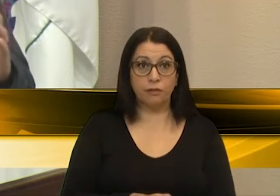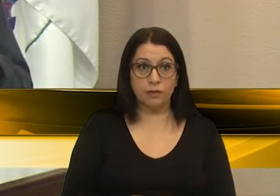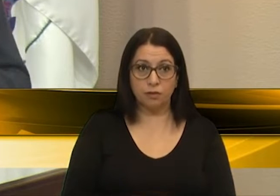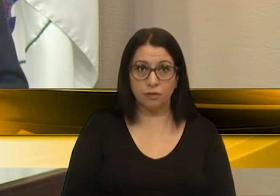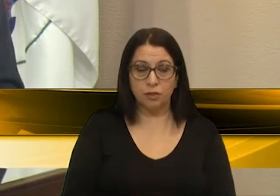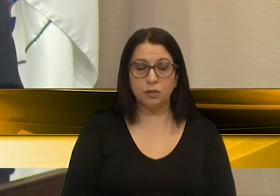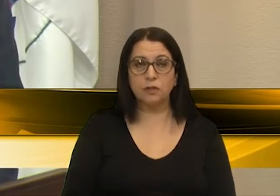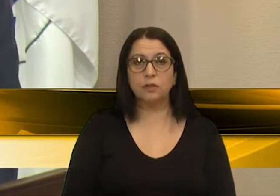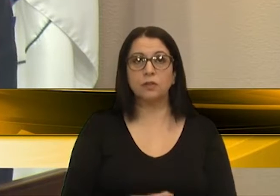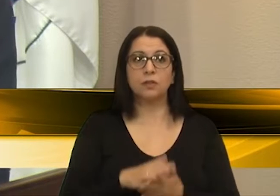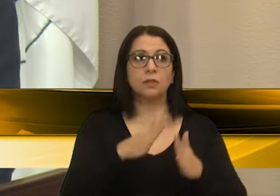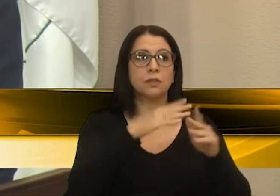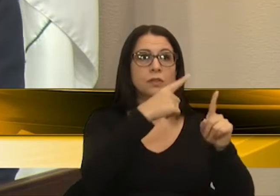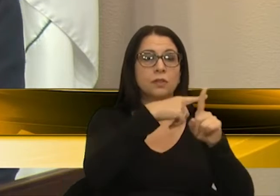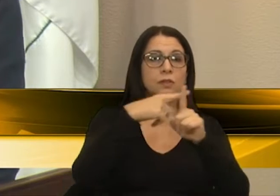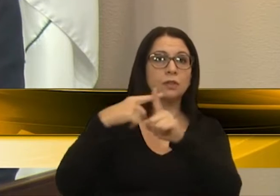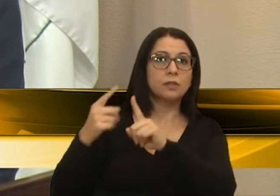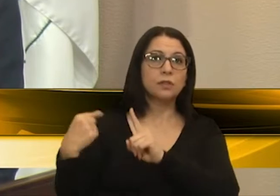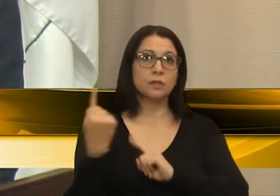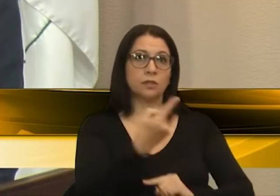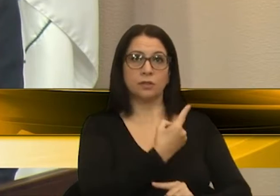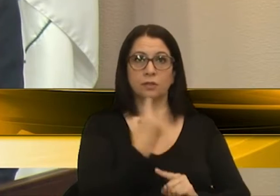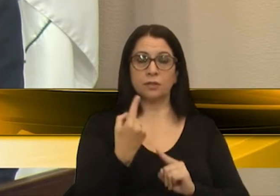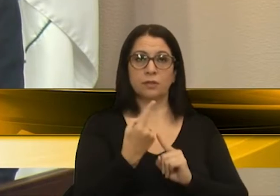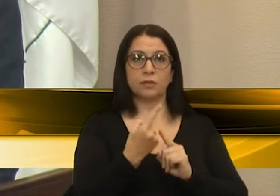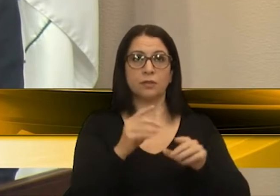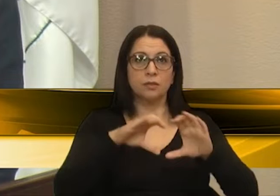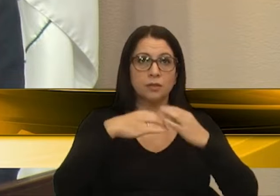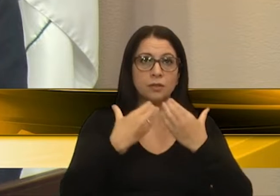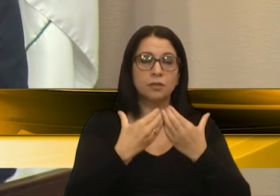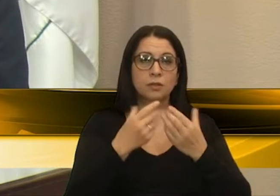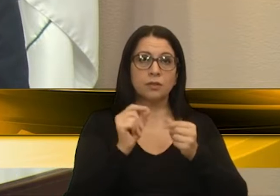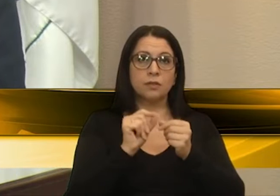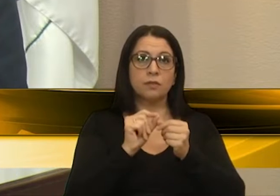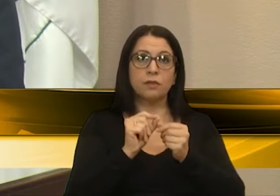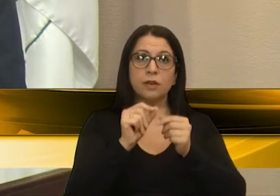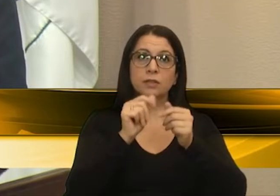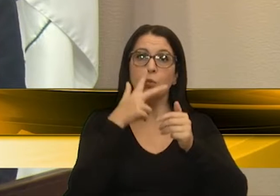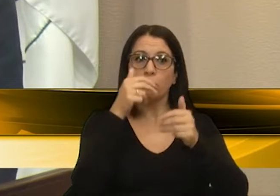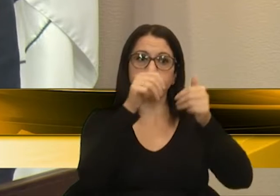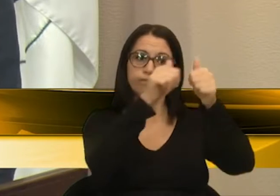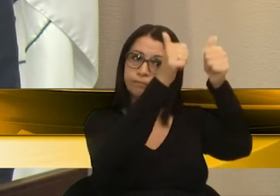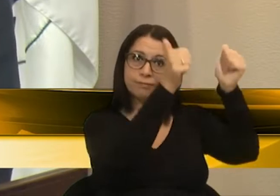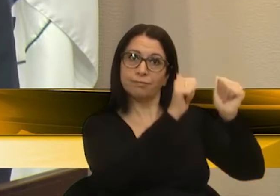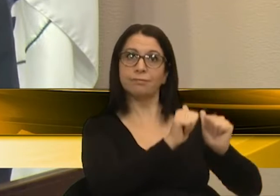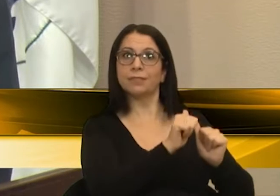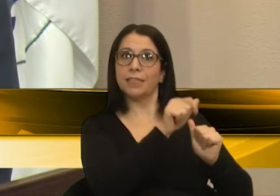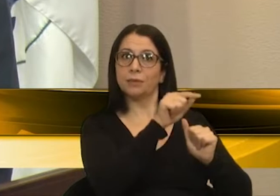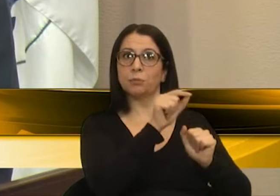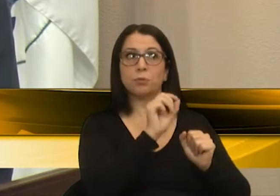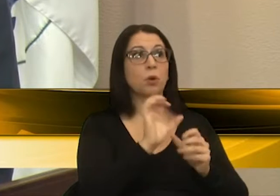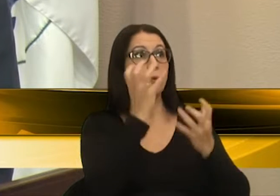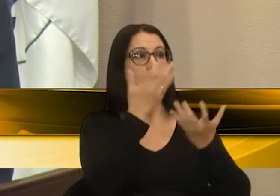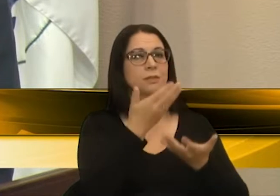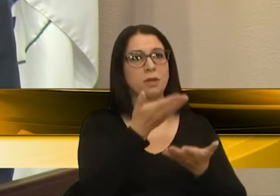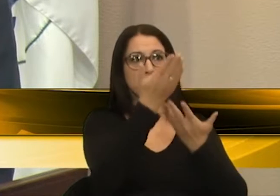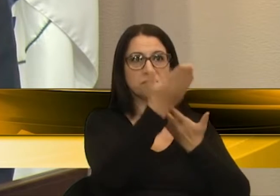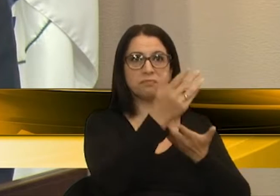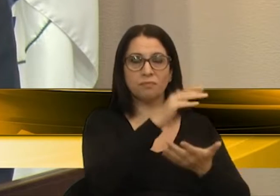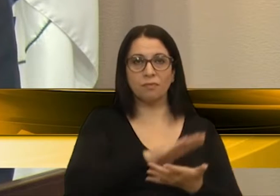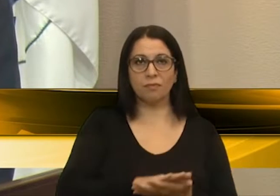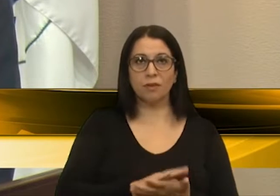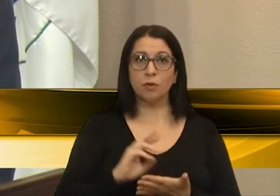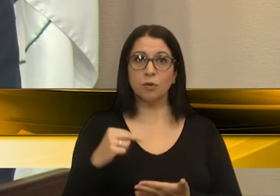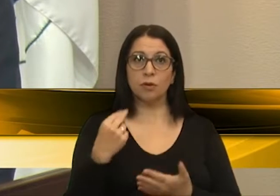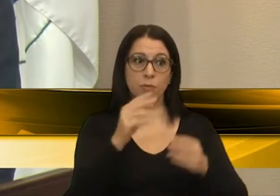as capelinhas, né, e muitas dessas comunidades realizam monumentos também a esses acontecimentos. Então,